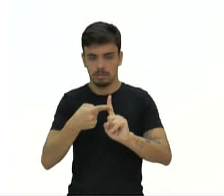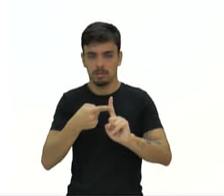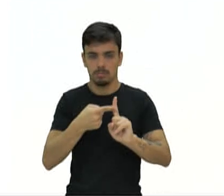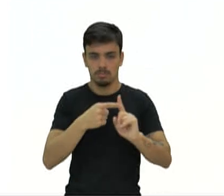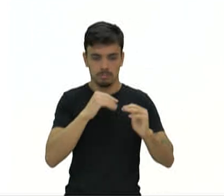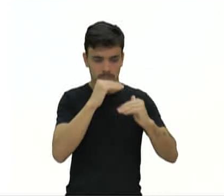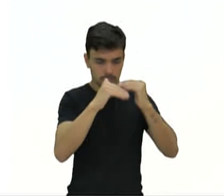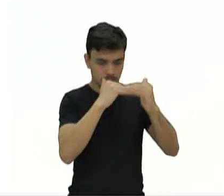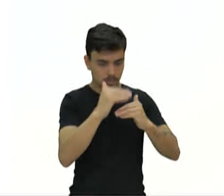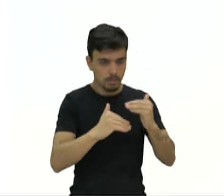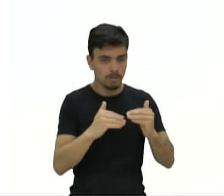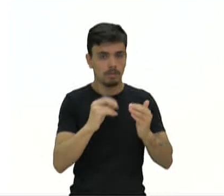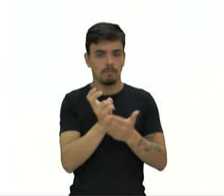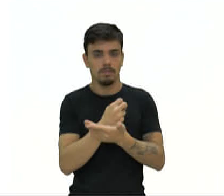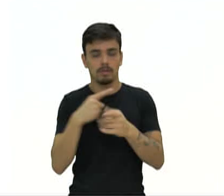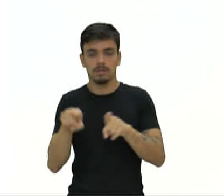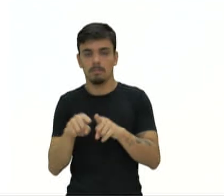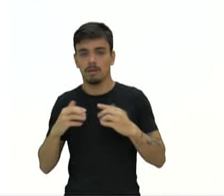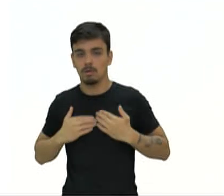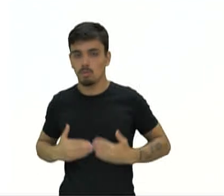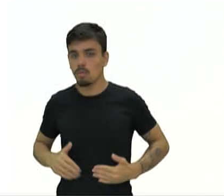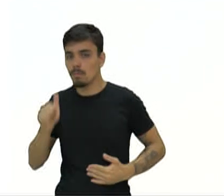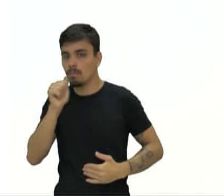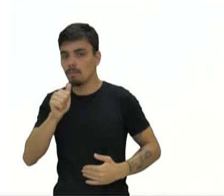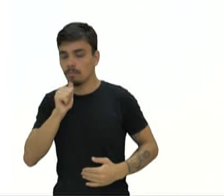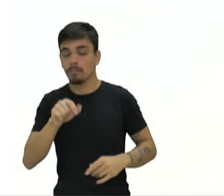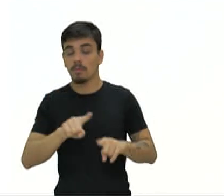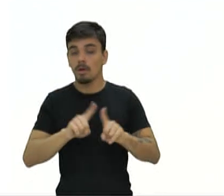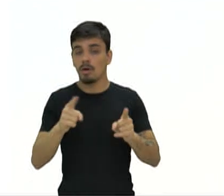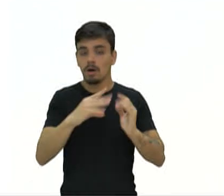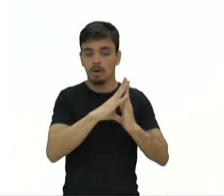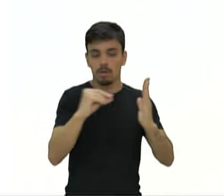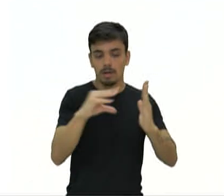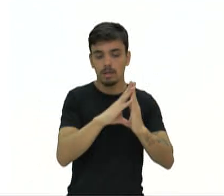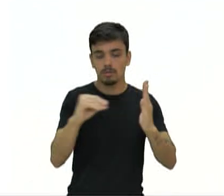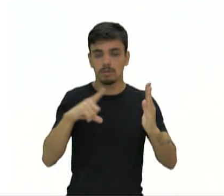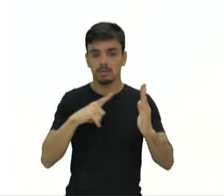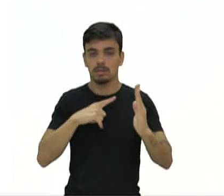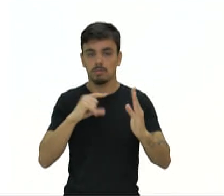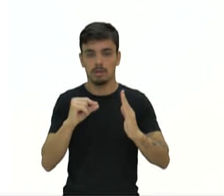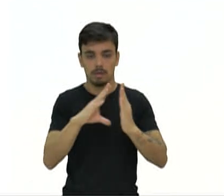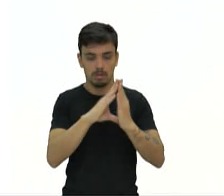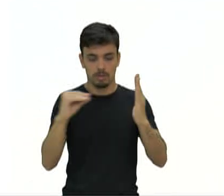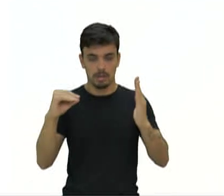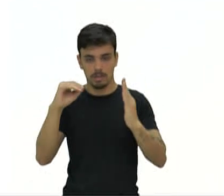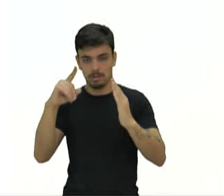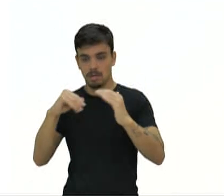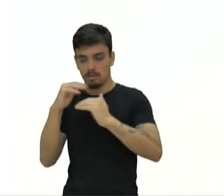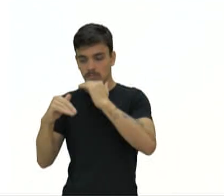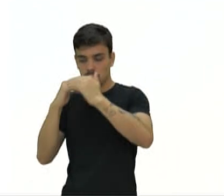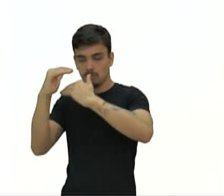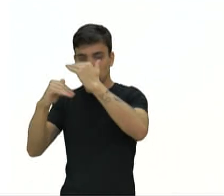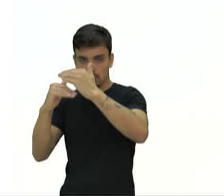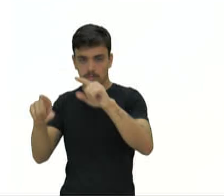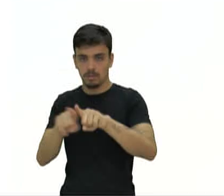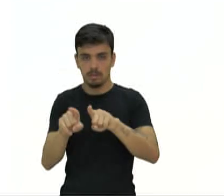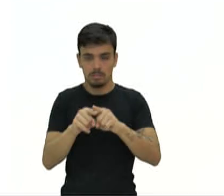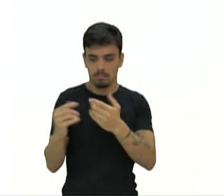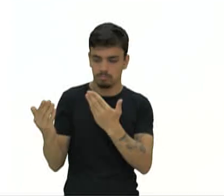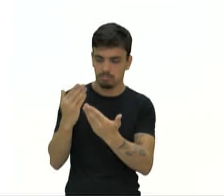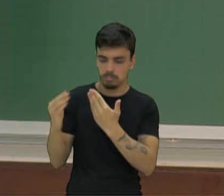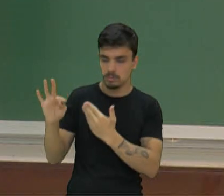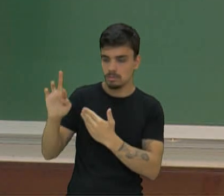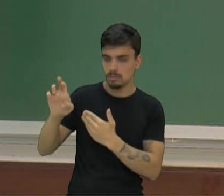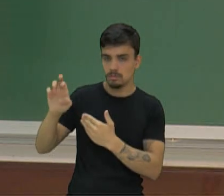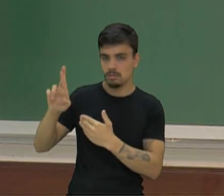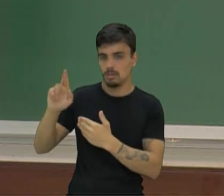feto. Dentre as 4 formas de clonagem, destacamos a clonagem reprodutiva, que vai formar os clones, e a terapêutica, que vai